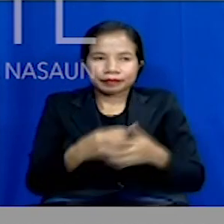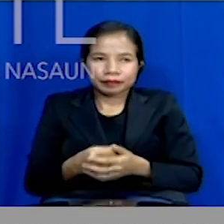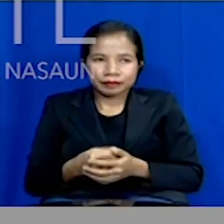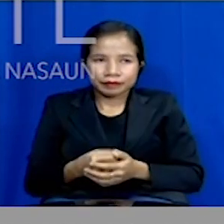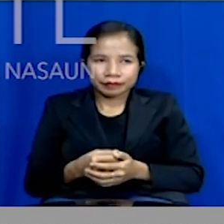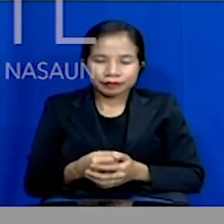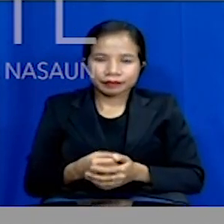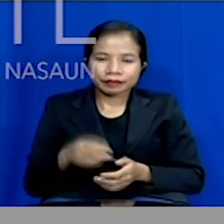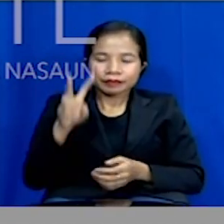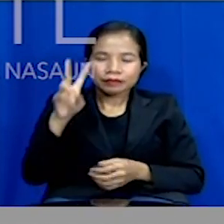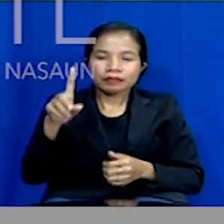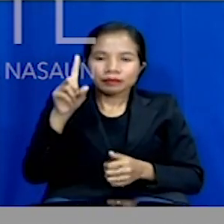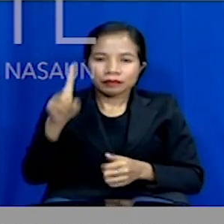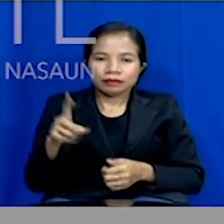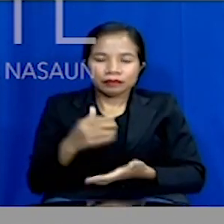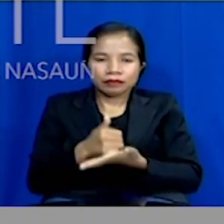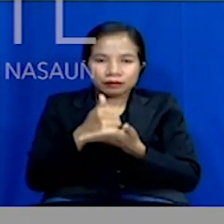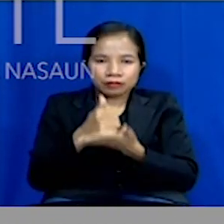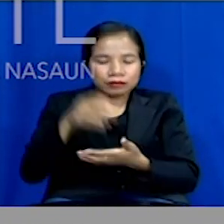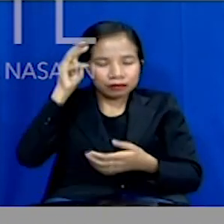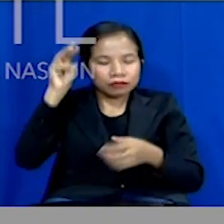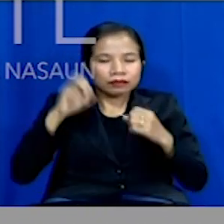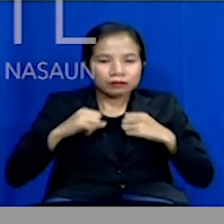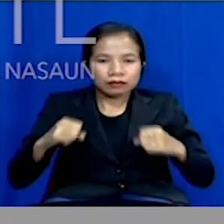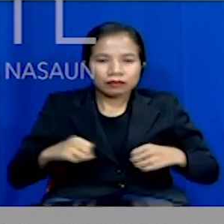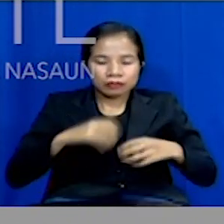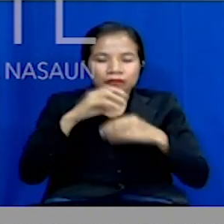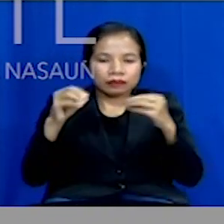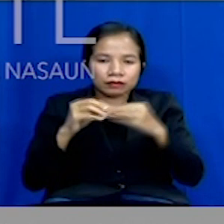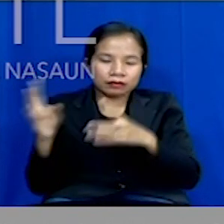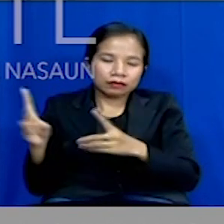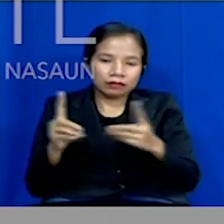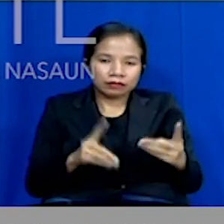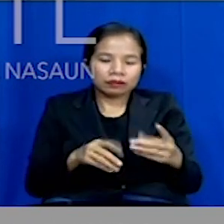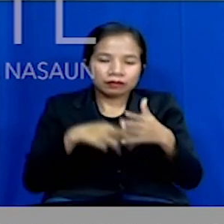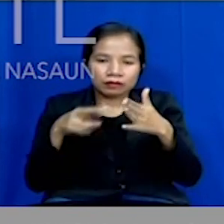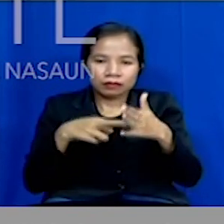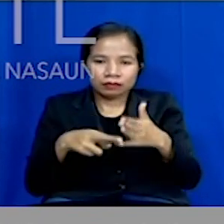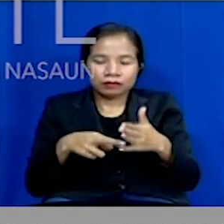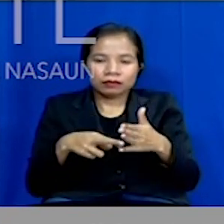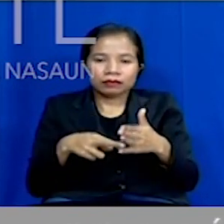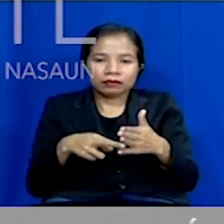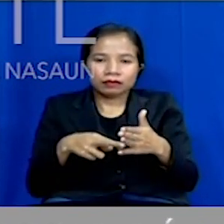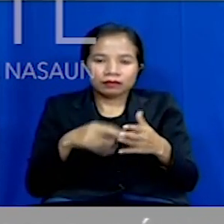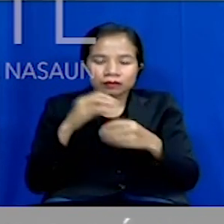é rua. Ida, apoio Bahia Ministério da Saúde, com a implementação de medidas protocolares com a